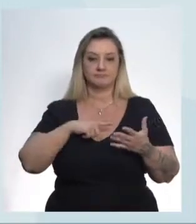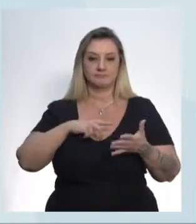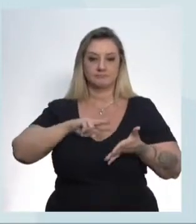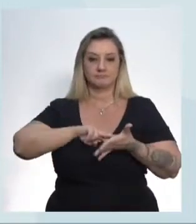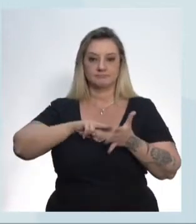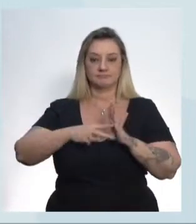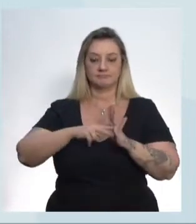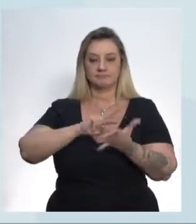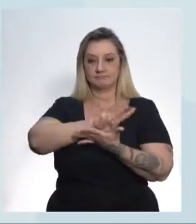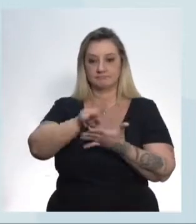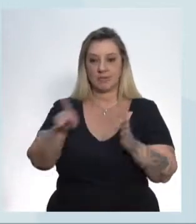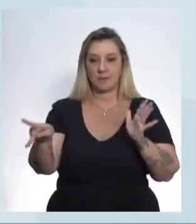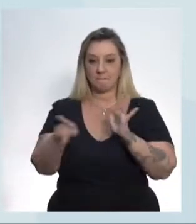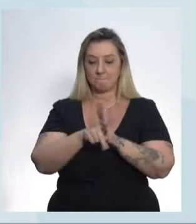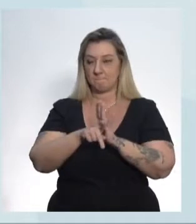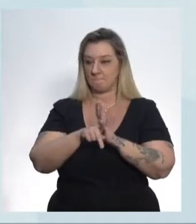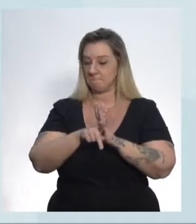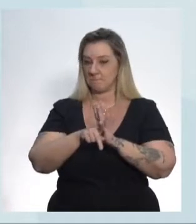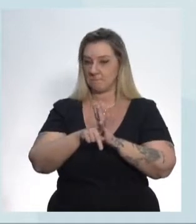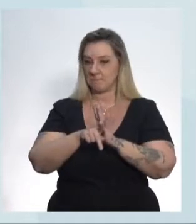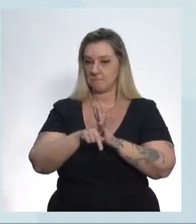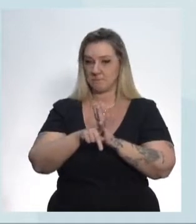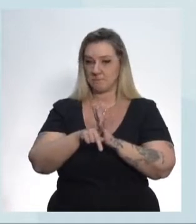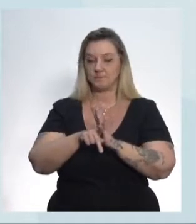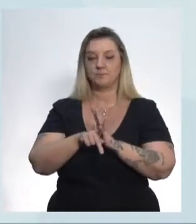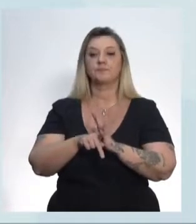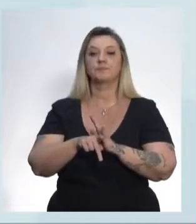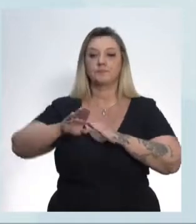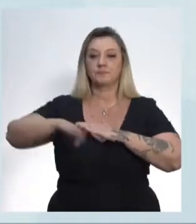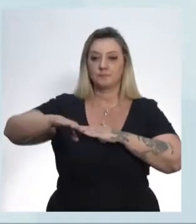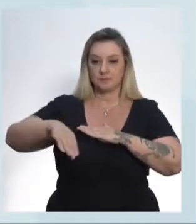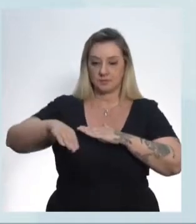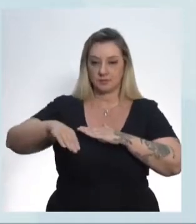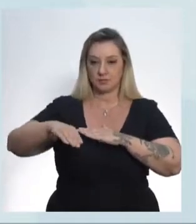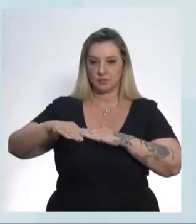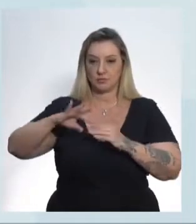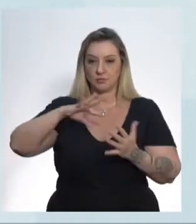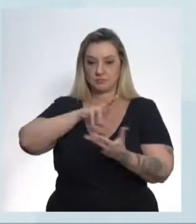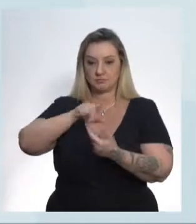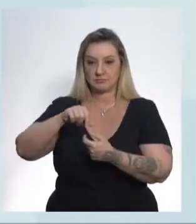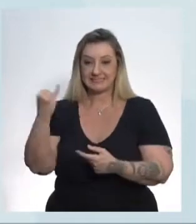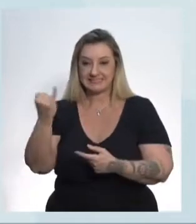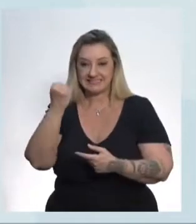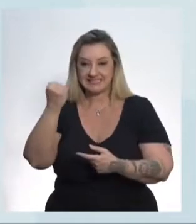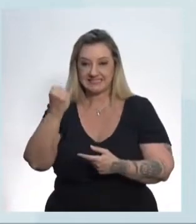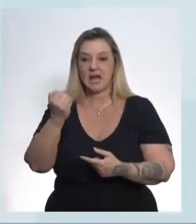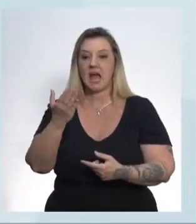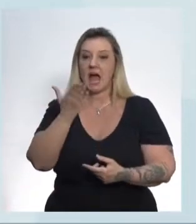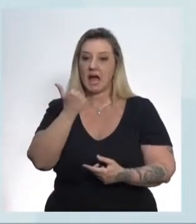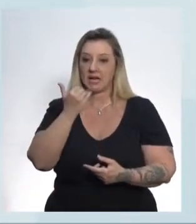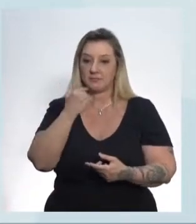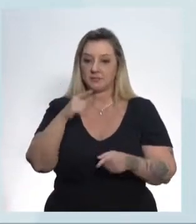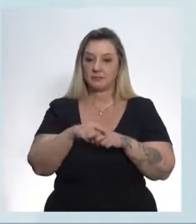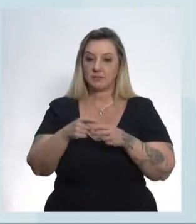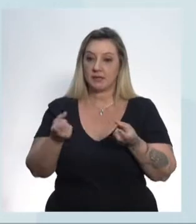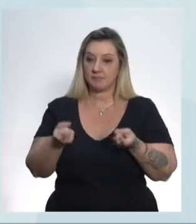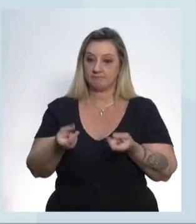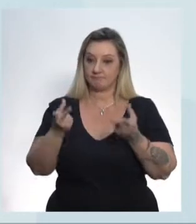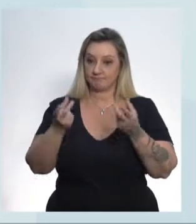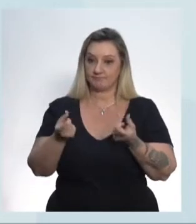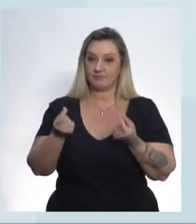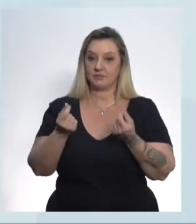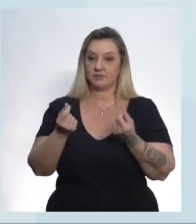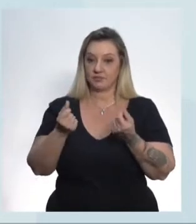diverso habitat marinho do mundo. Grande importância econômica, pois representam a fonte de alimento e renda para muitas